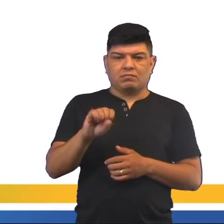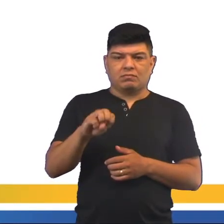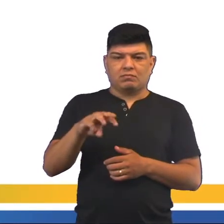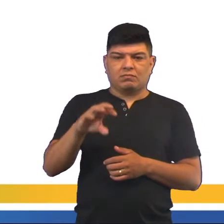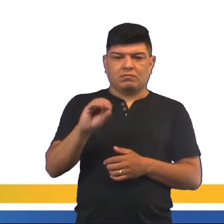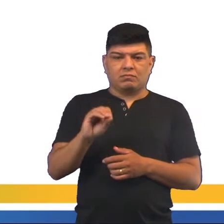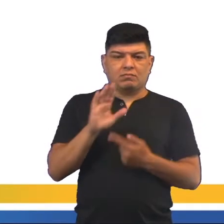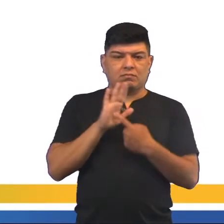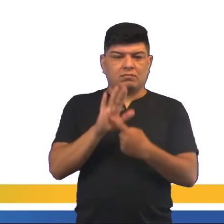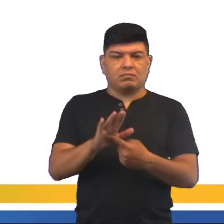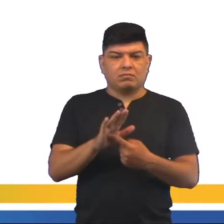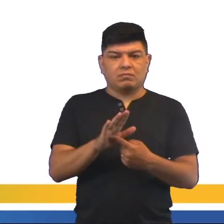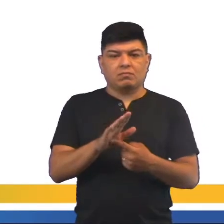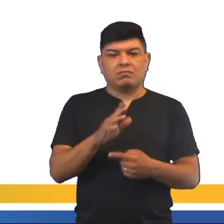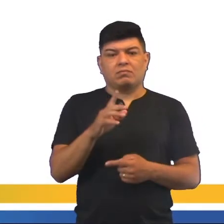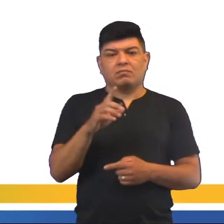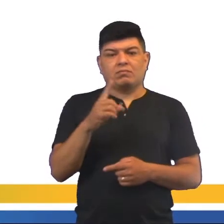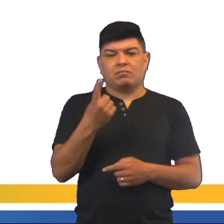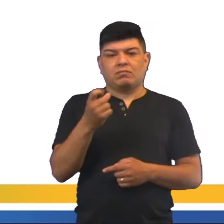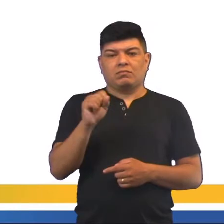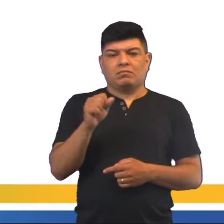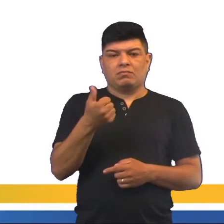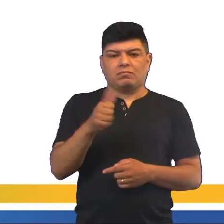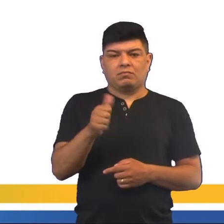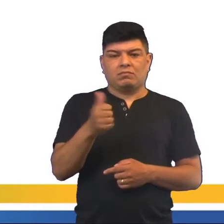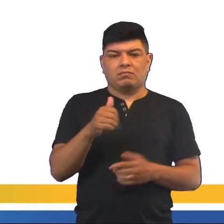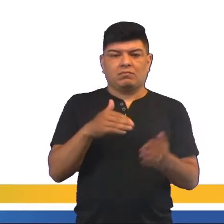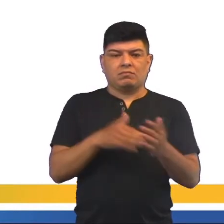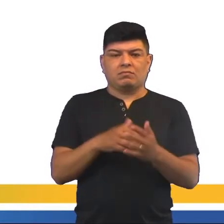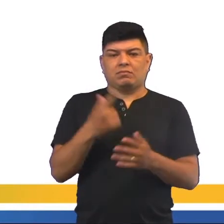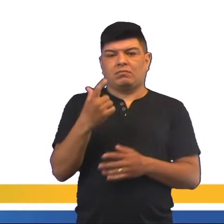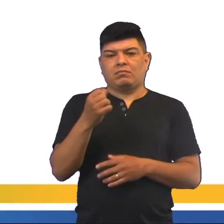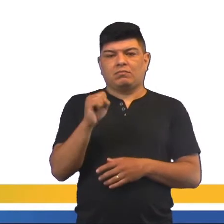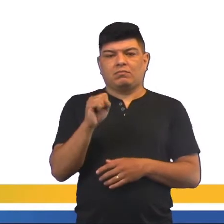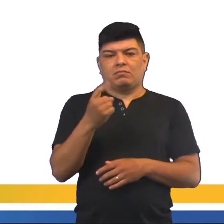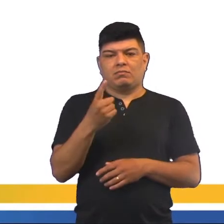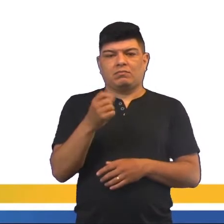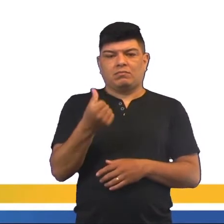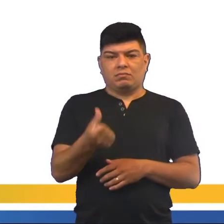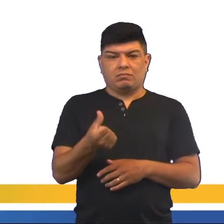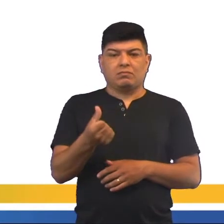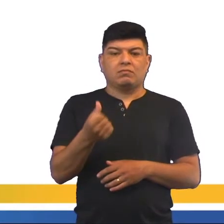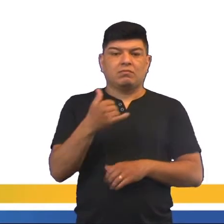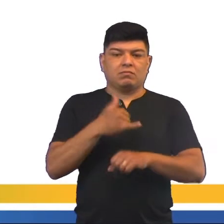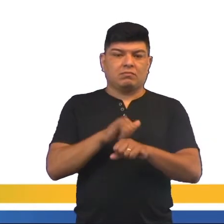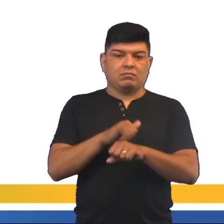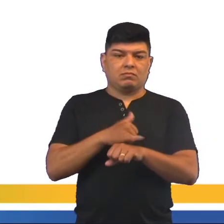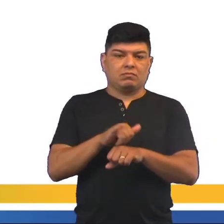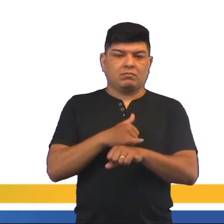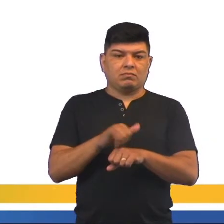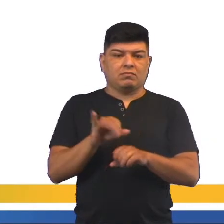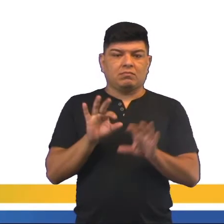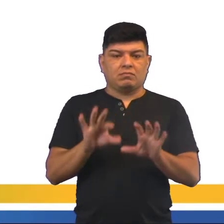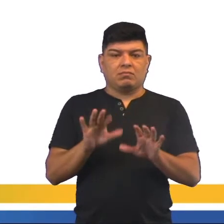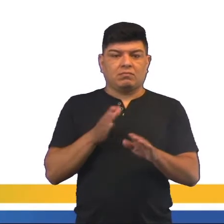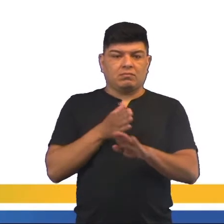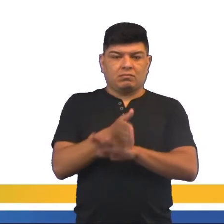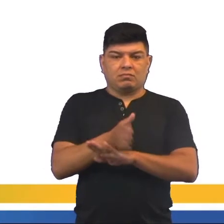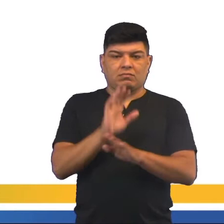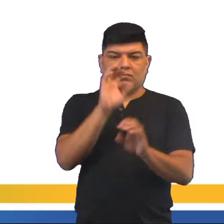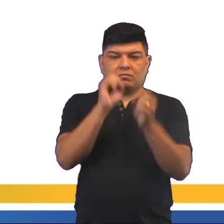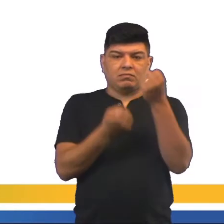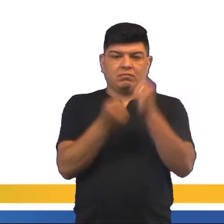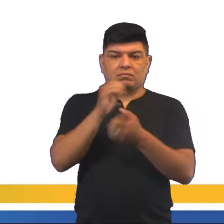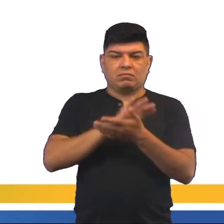atuação destacada no período entre 1811 e 1816, e a sua estratégia consistia em